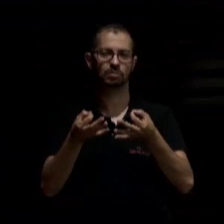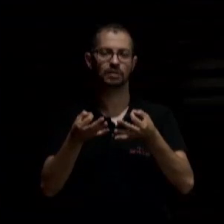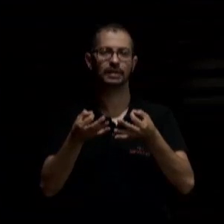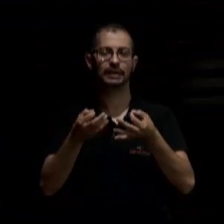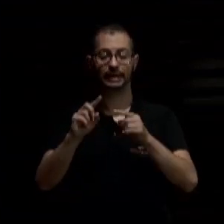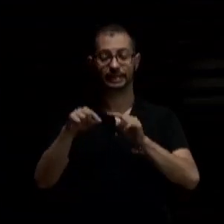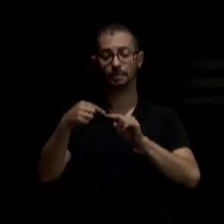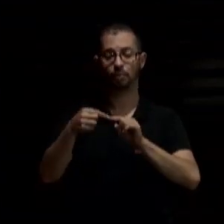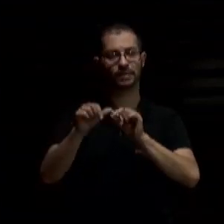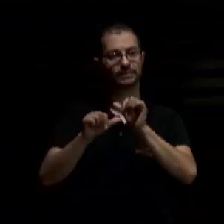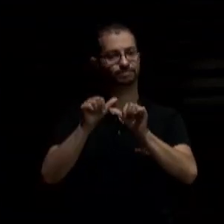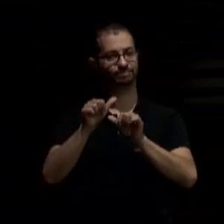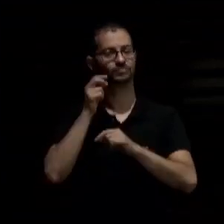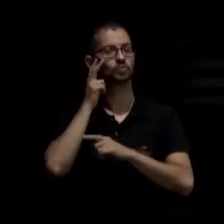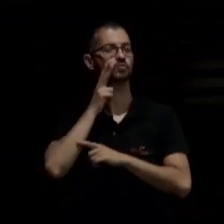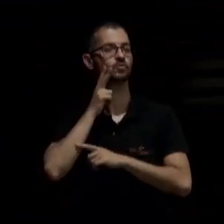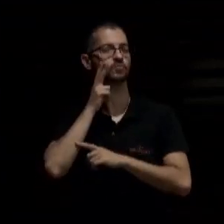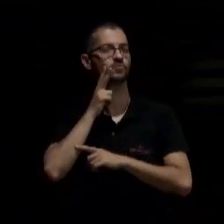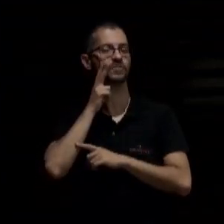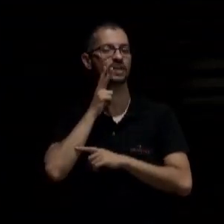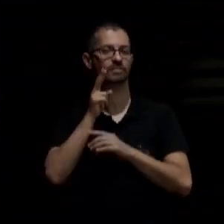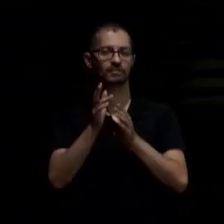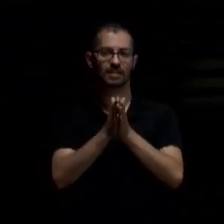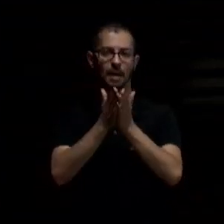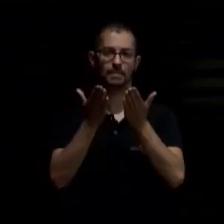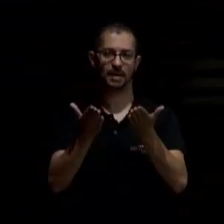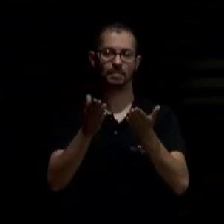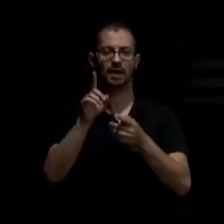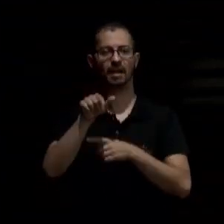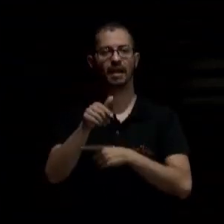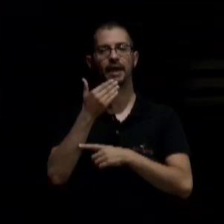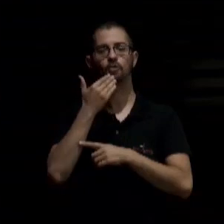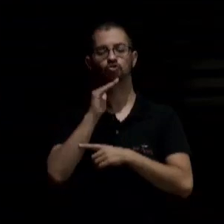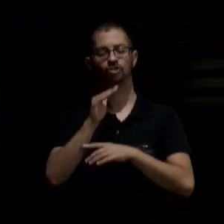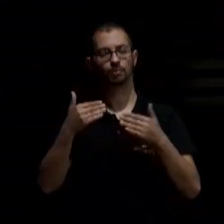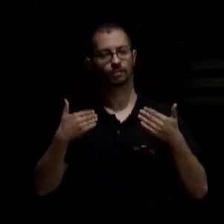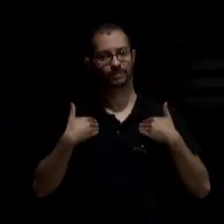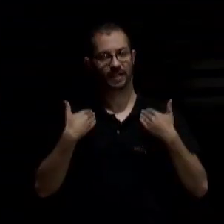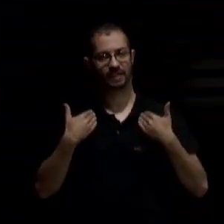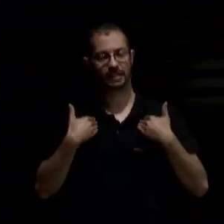que ele representa. O vinho na Bíblia é o tipo da alegria.